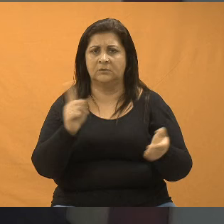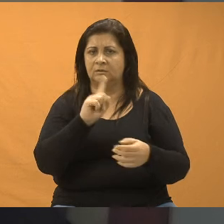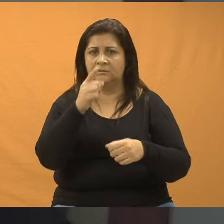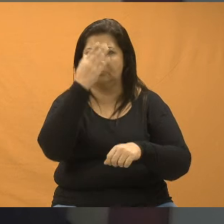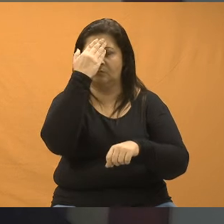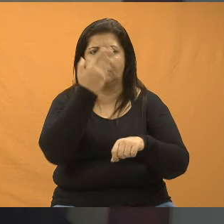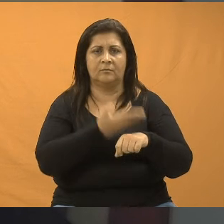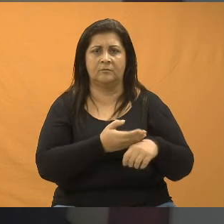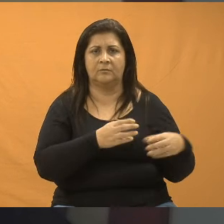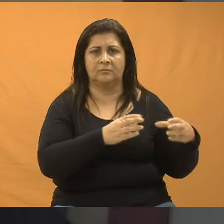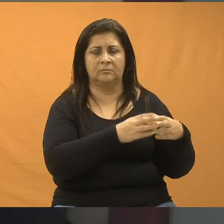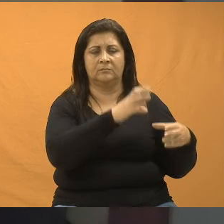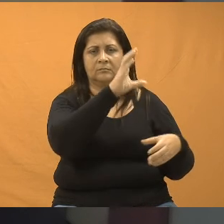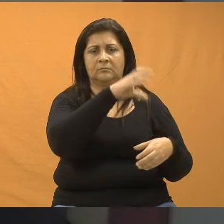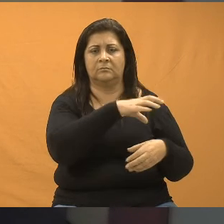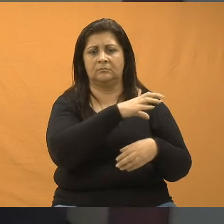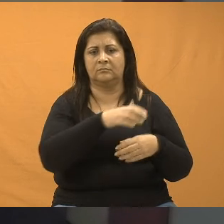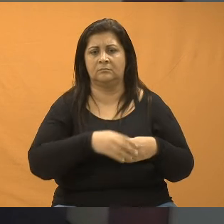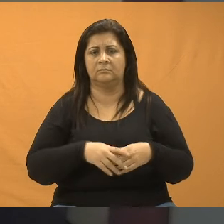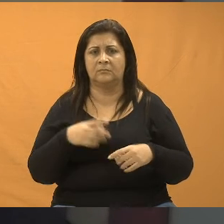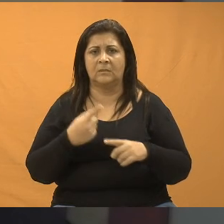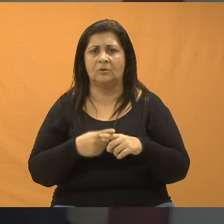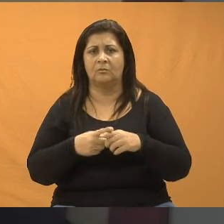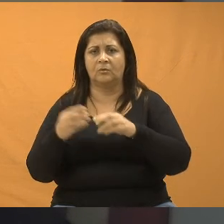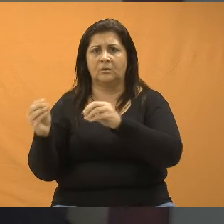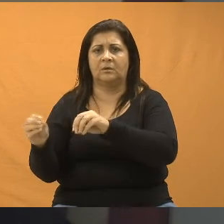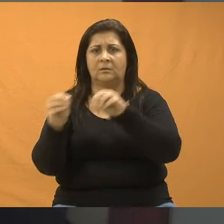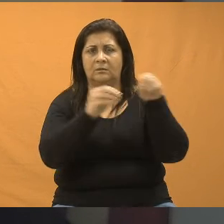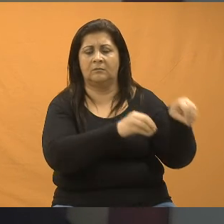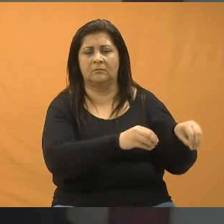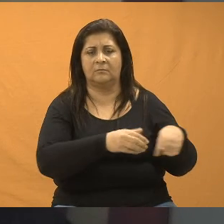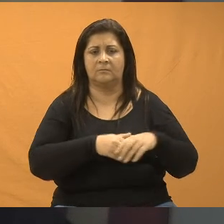confiança na Irmandade. Então, para que devolver?